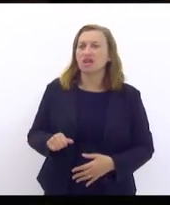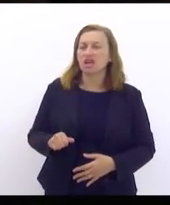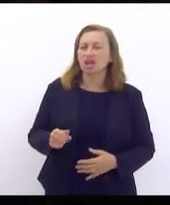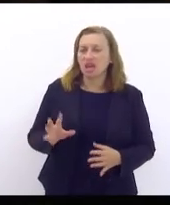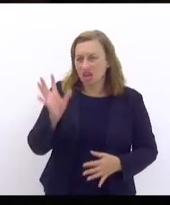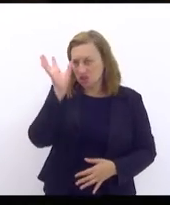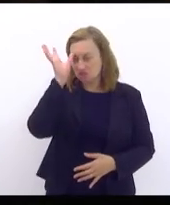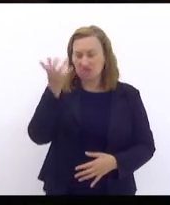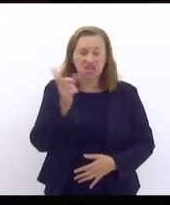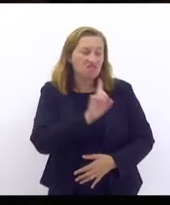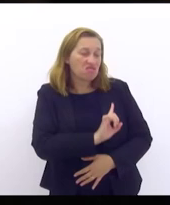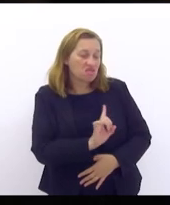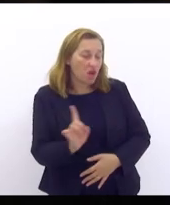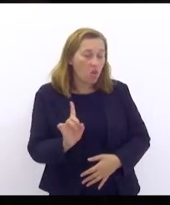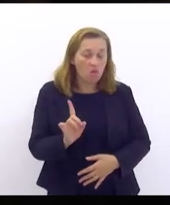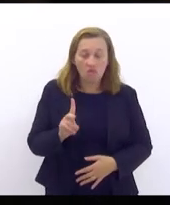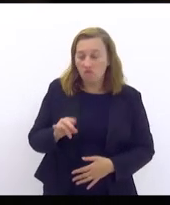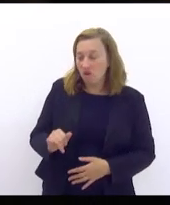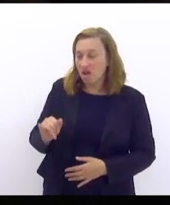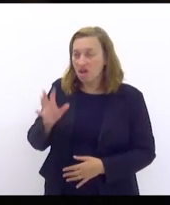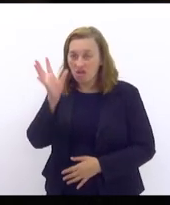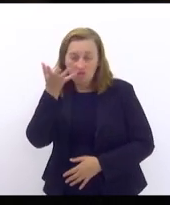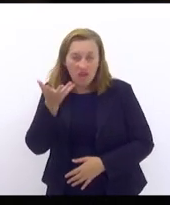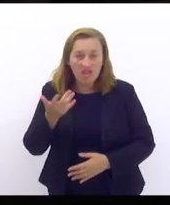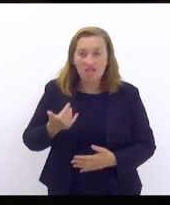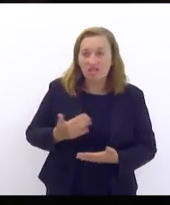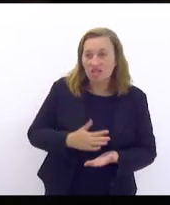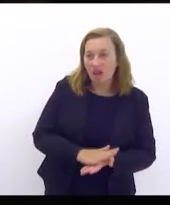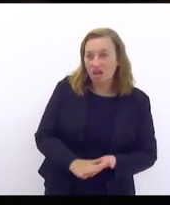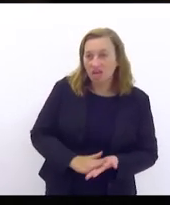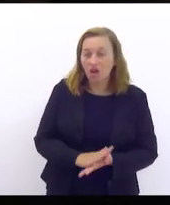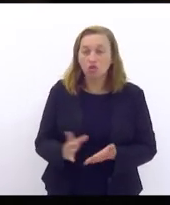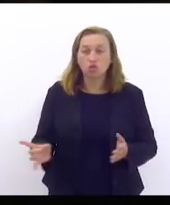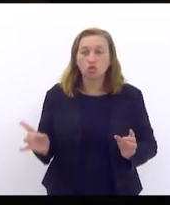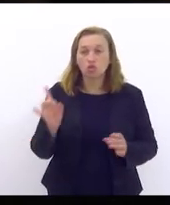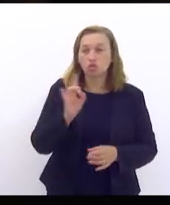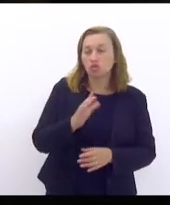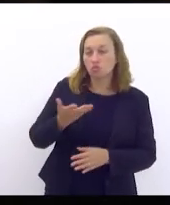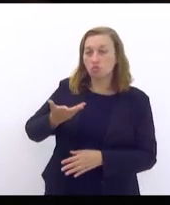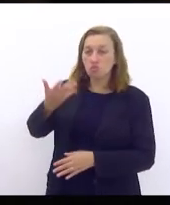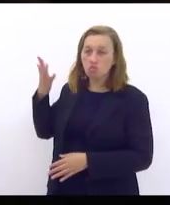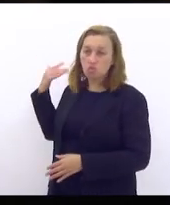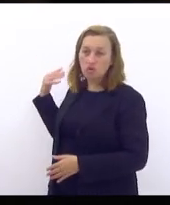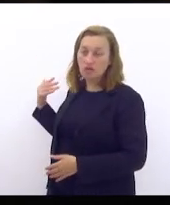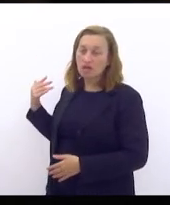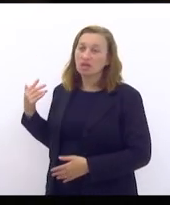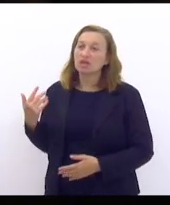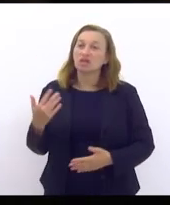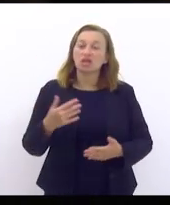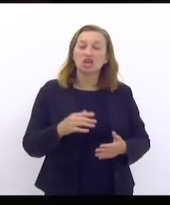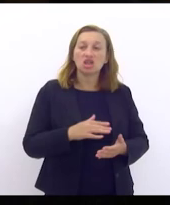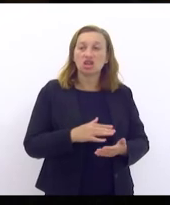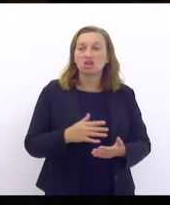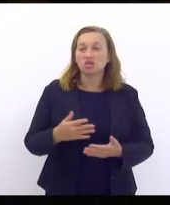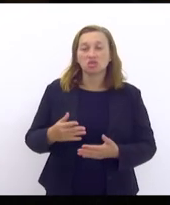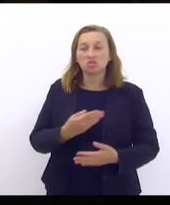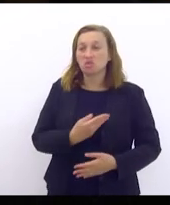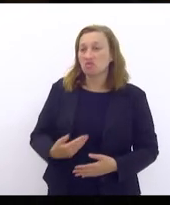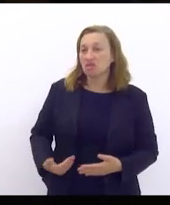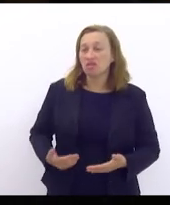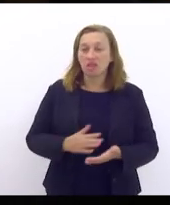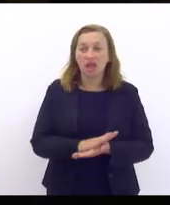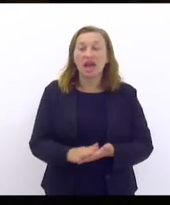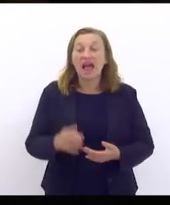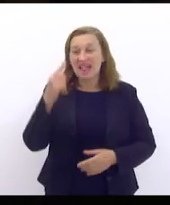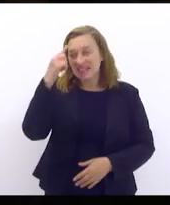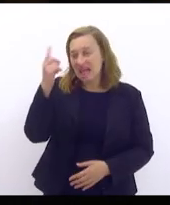coisa. Não vai resolver, como não resolveu nos anos anteriores, como não resolveu nos governos anteriores. Porque a